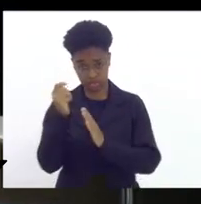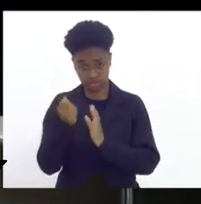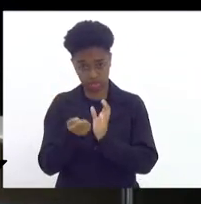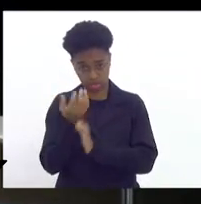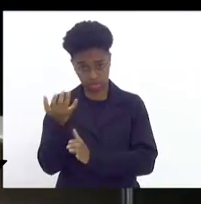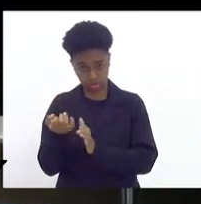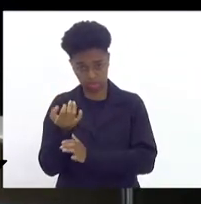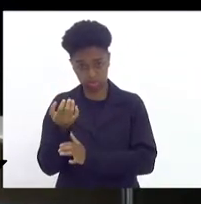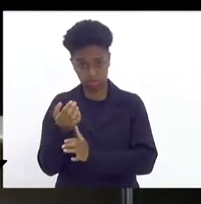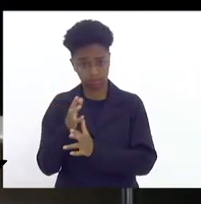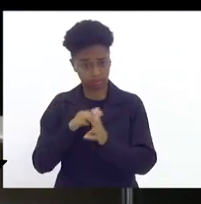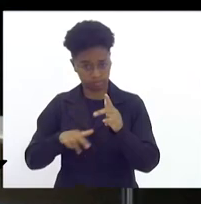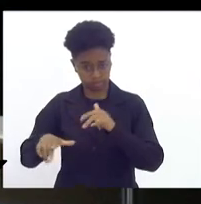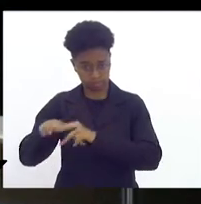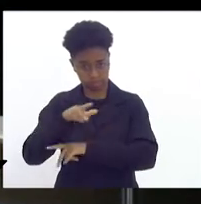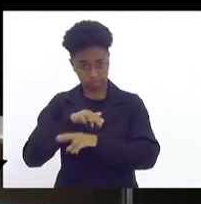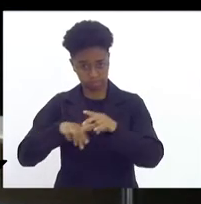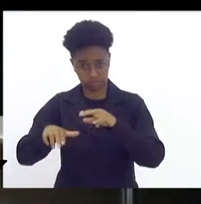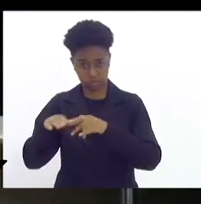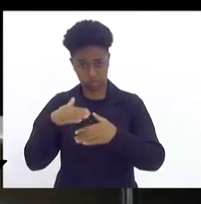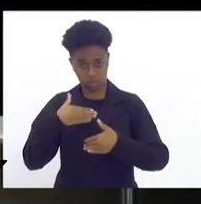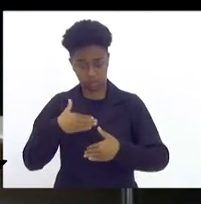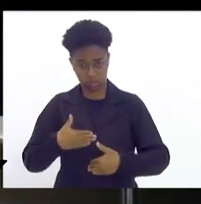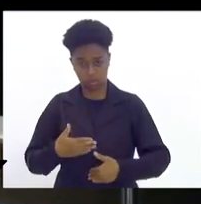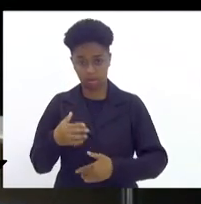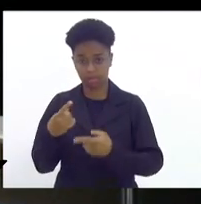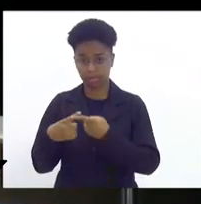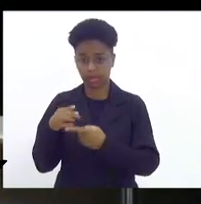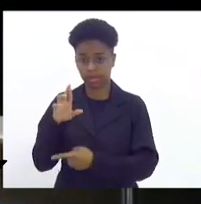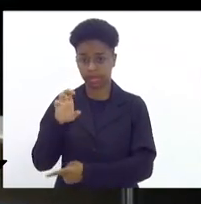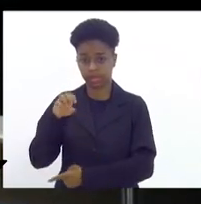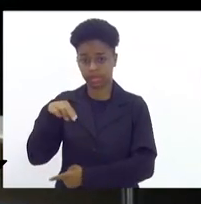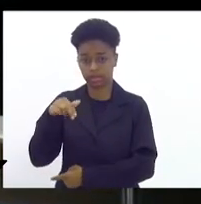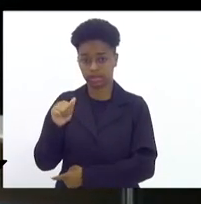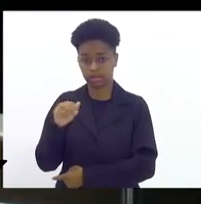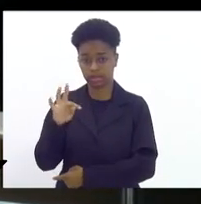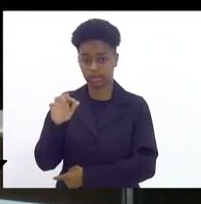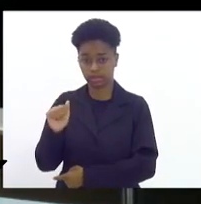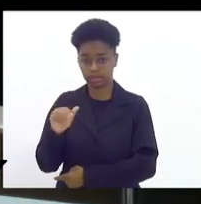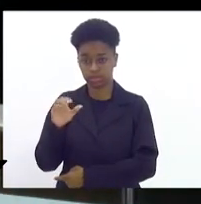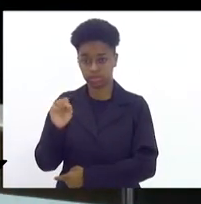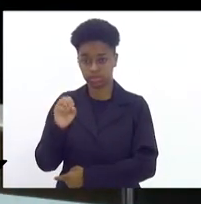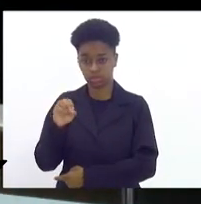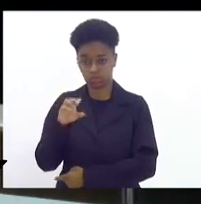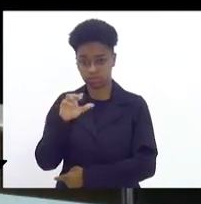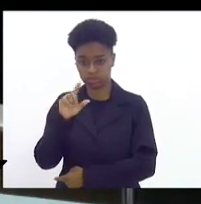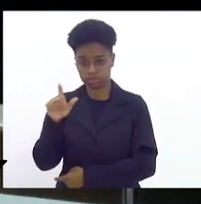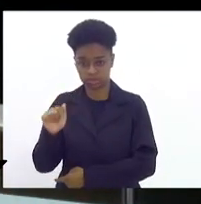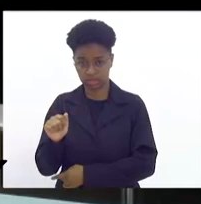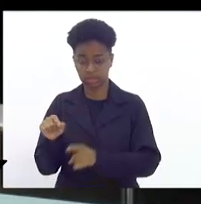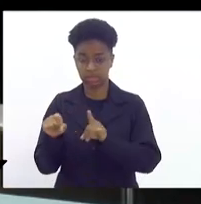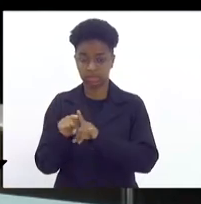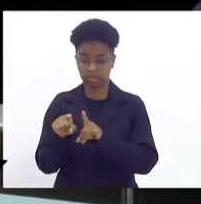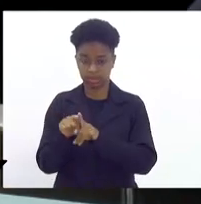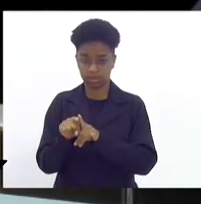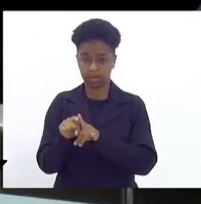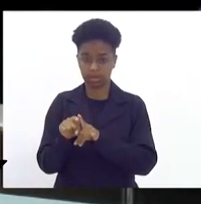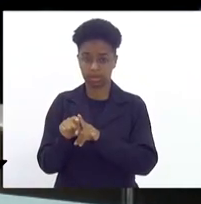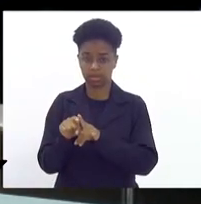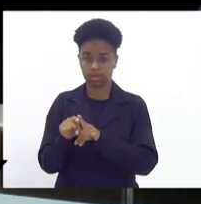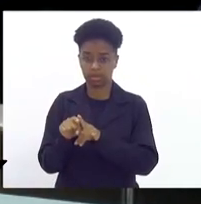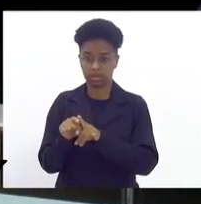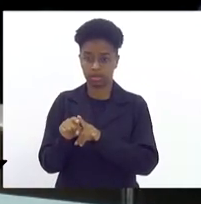aliás, biodiversos, né? Deputada Renata Souza, Knoploch, Daniel Librelon, é a própria